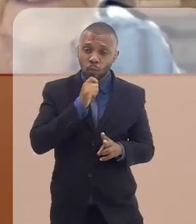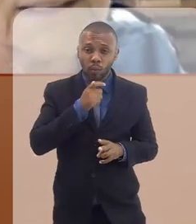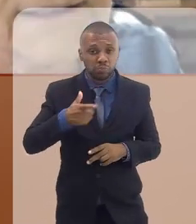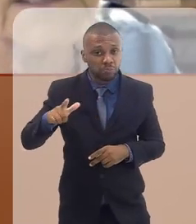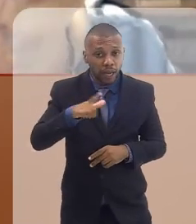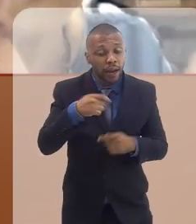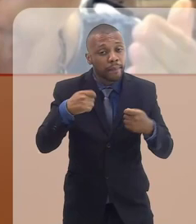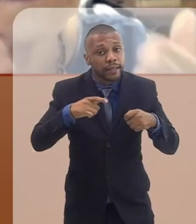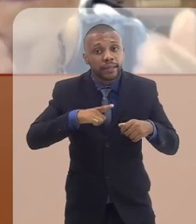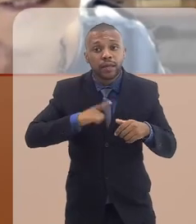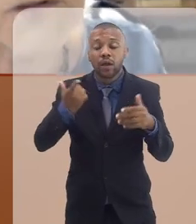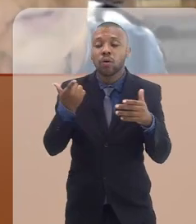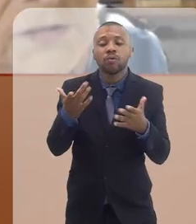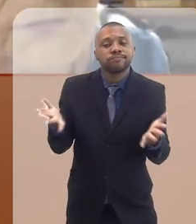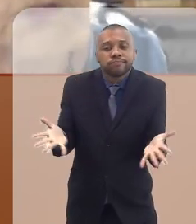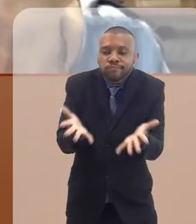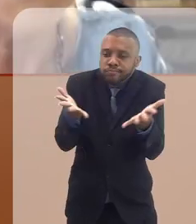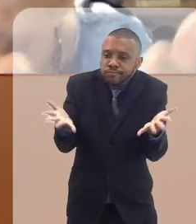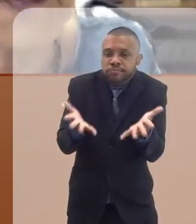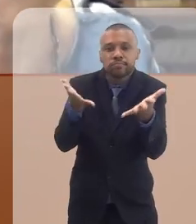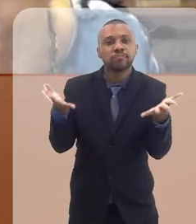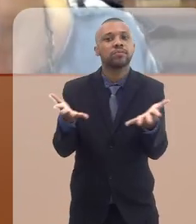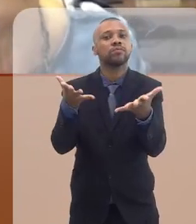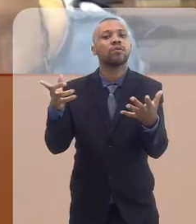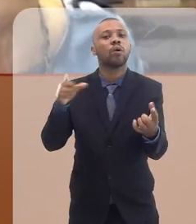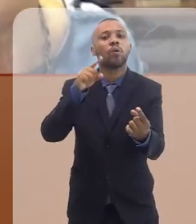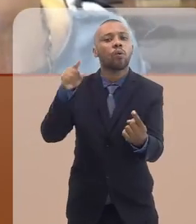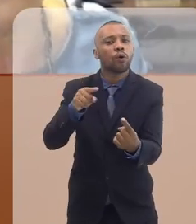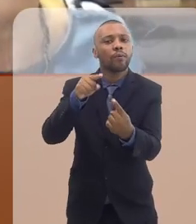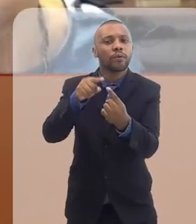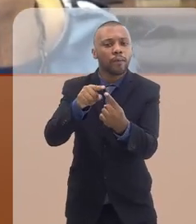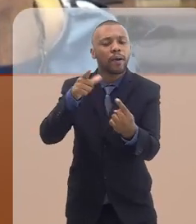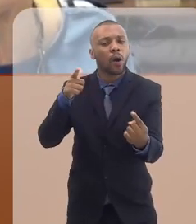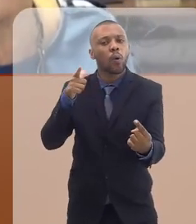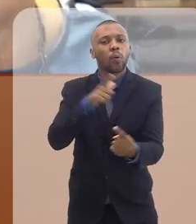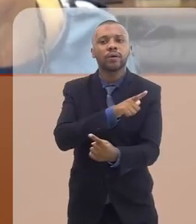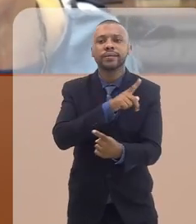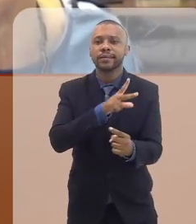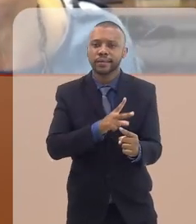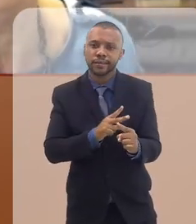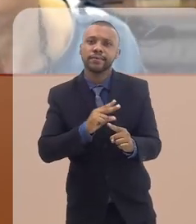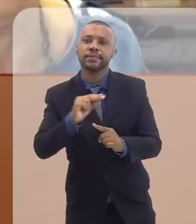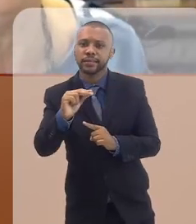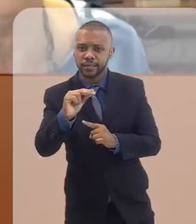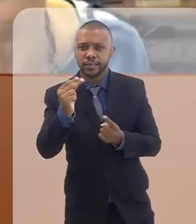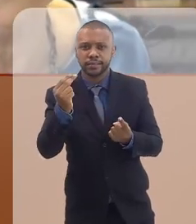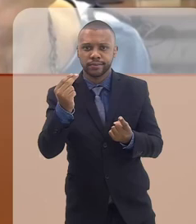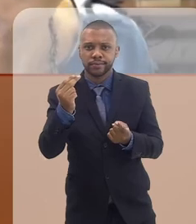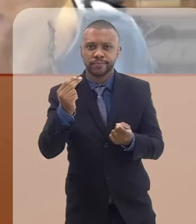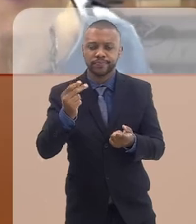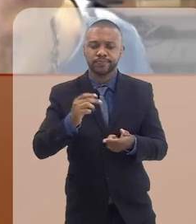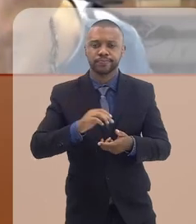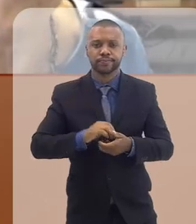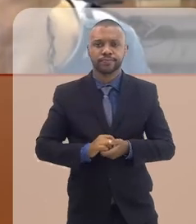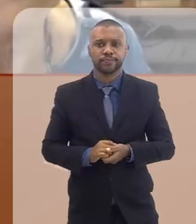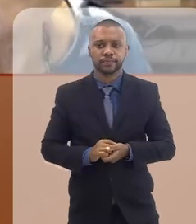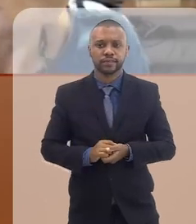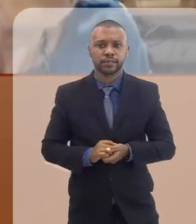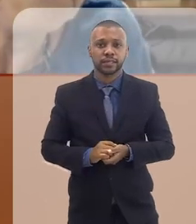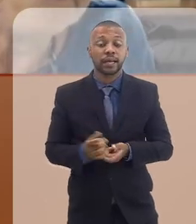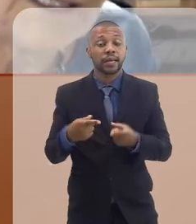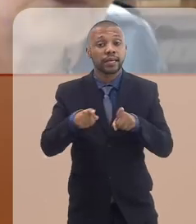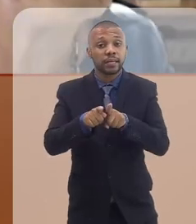Ela tem que ter um incentivo para poder atingir esse